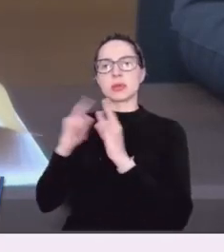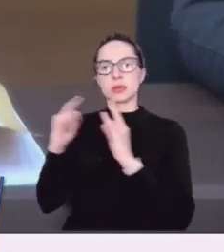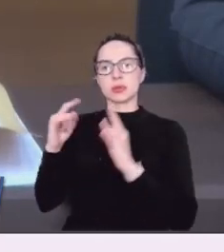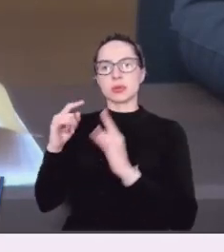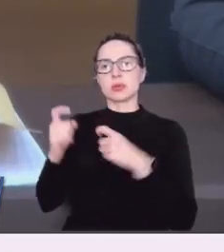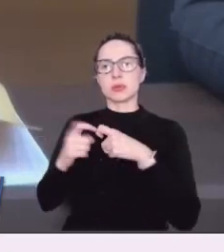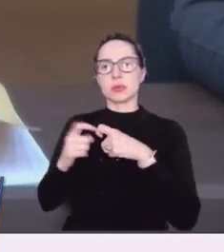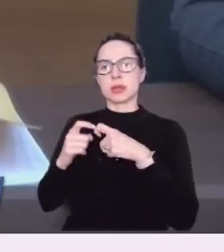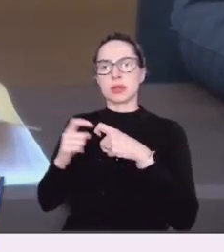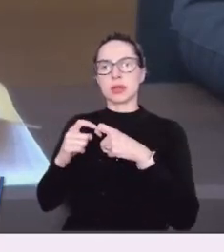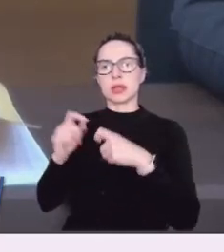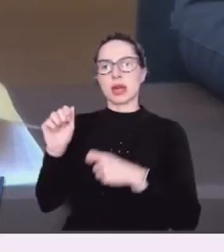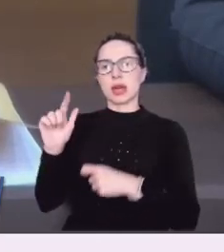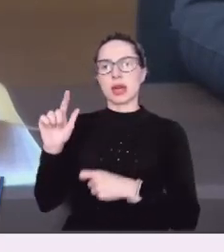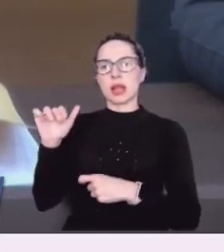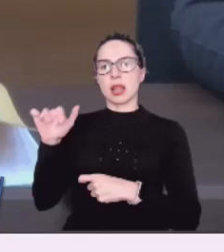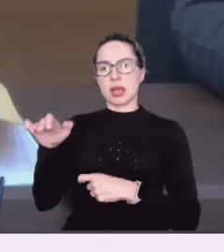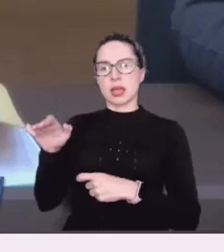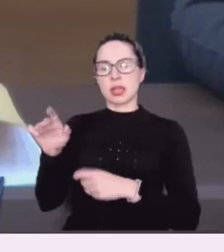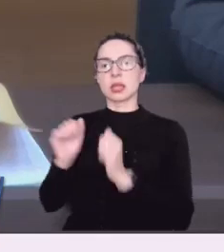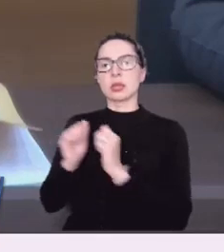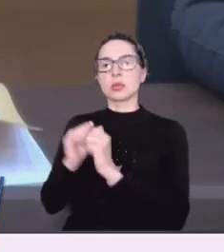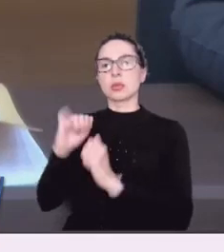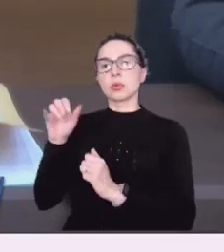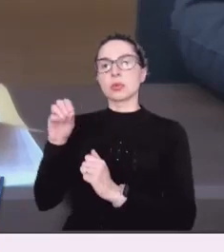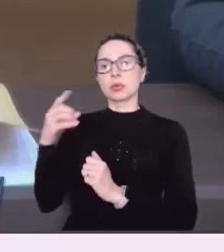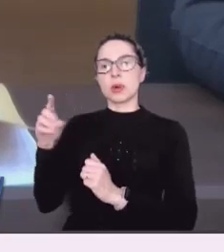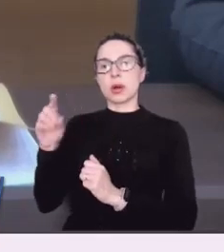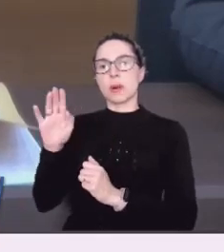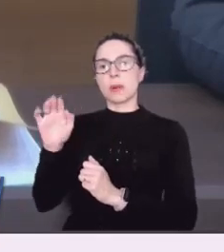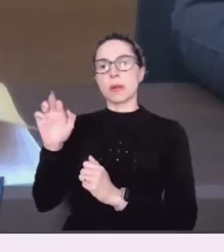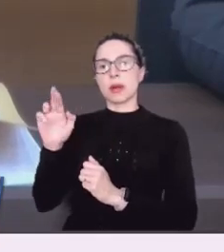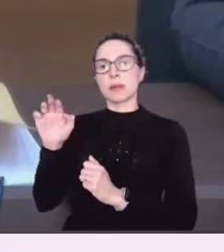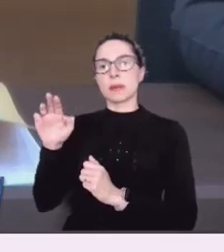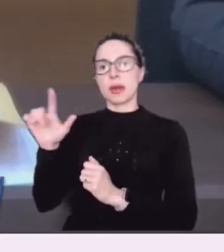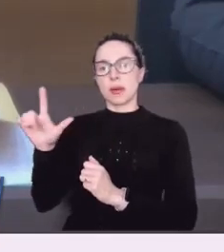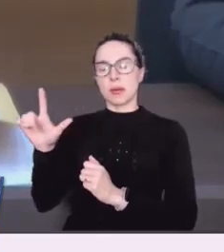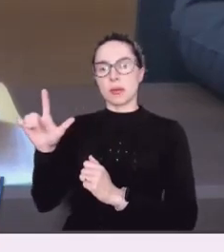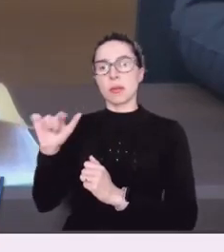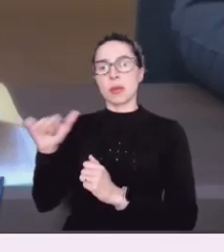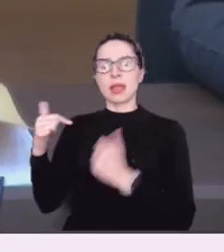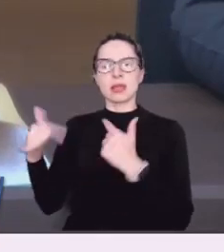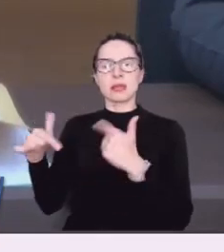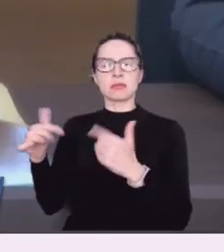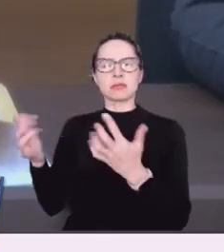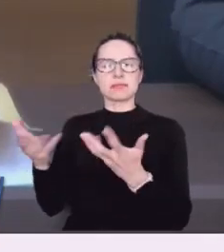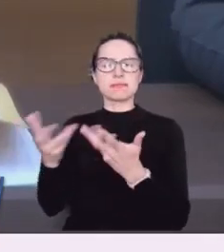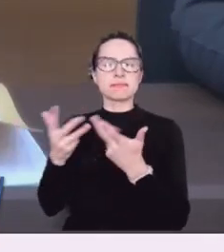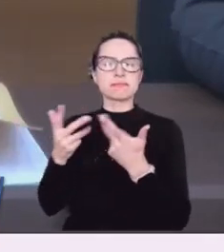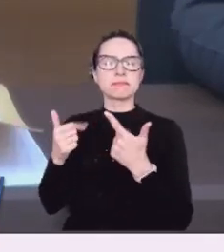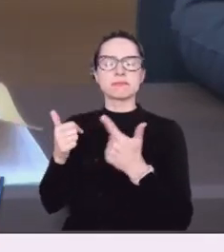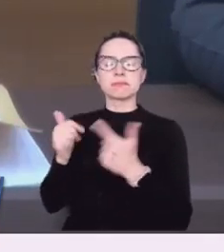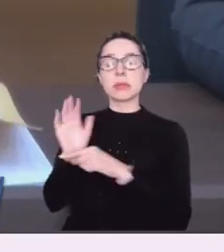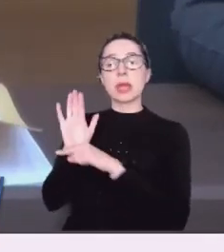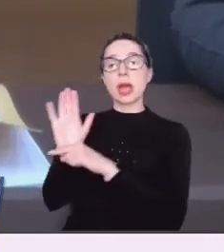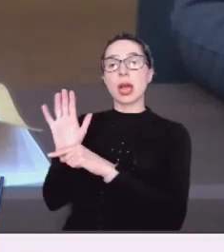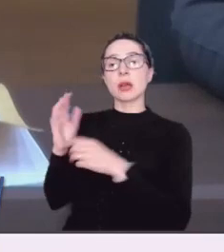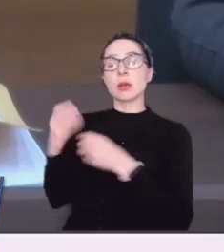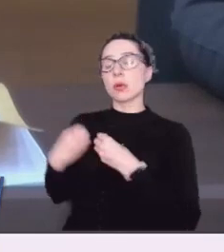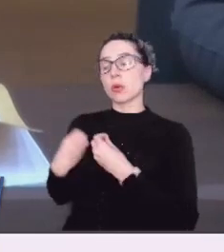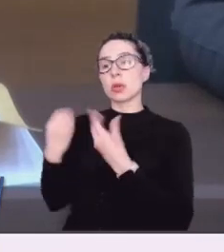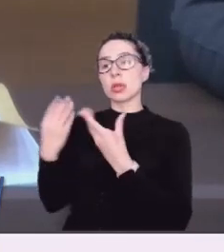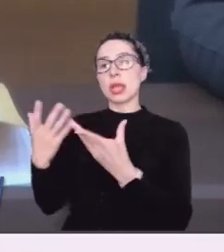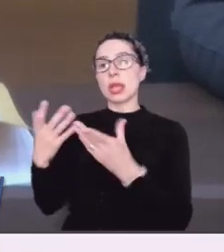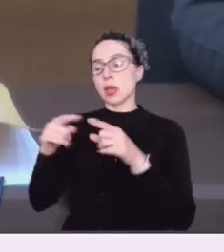Berbel. Dentro deste lindo trabalho, pôde contribuir com a doação de uma área de 5 mil